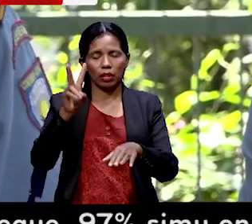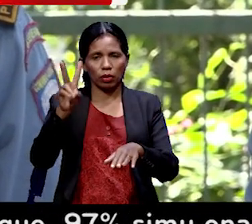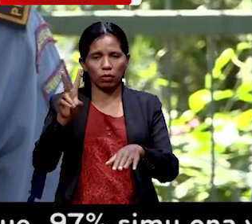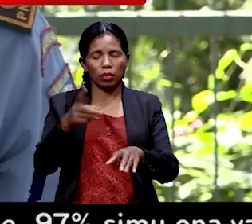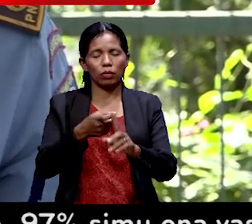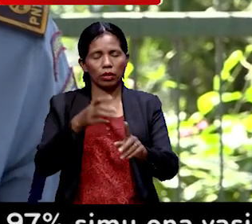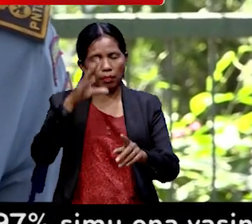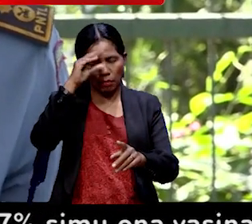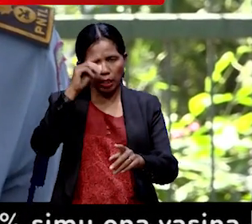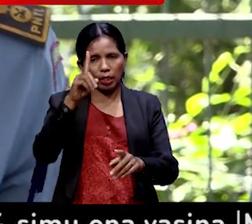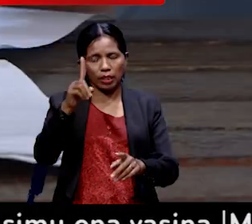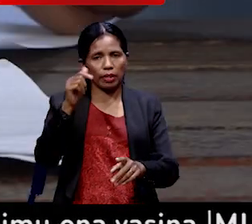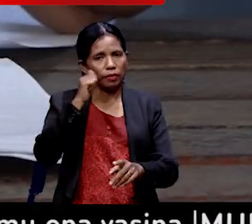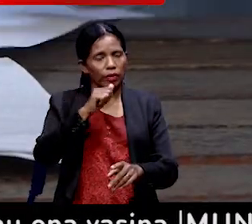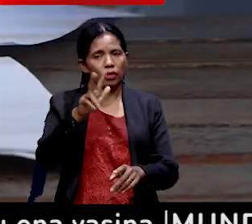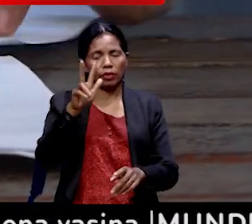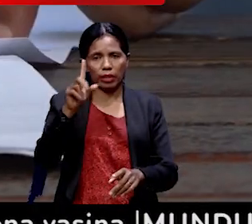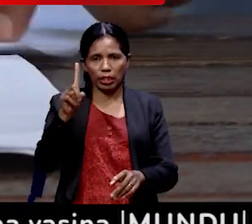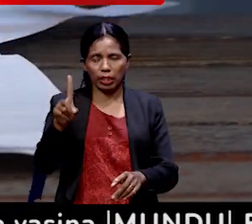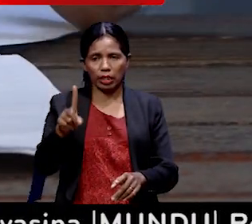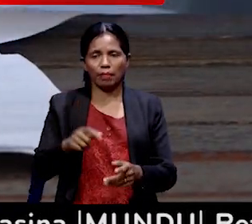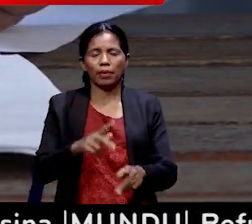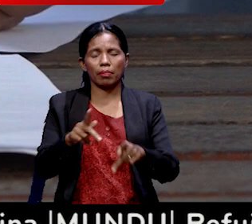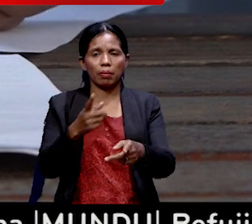mane ida nufeto ida en kuantu sira nebe